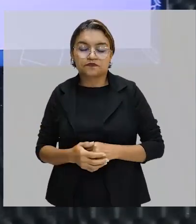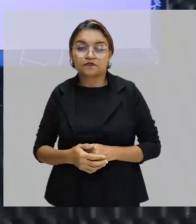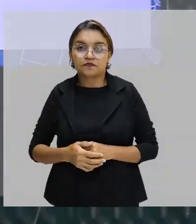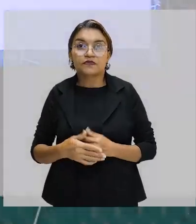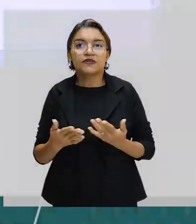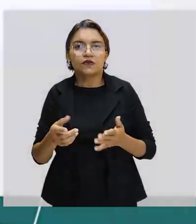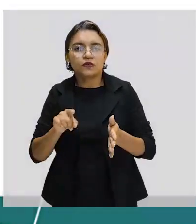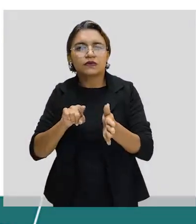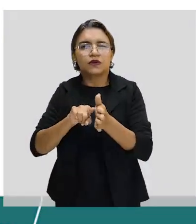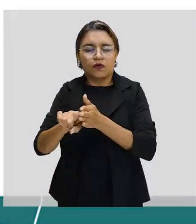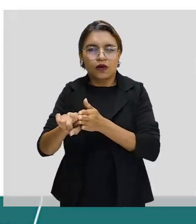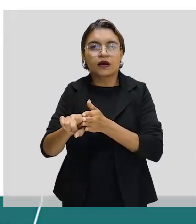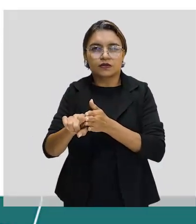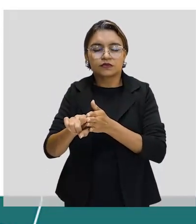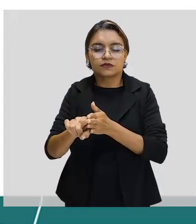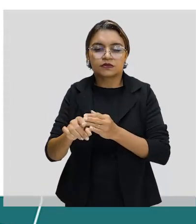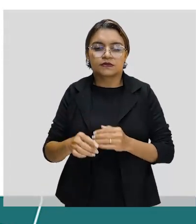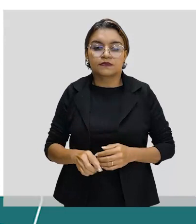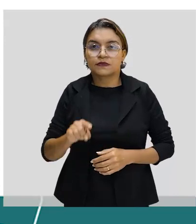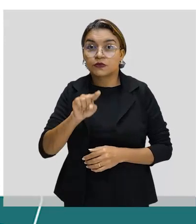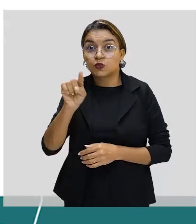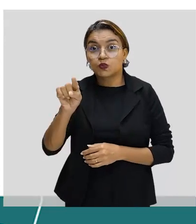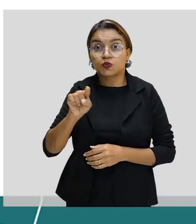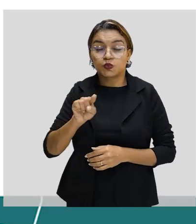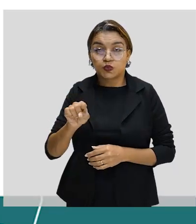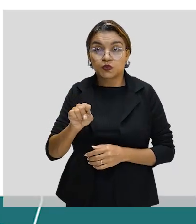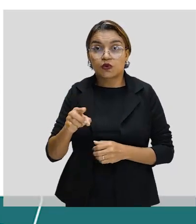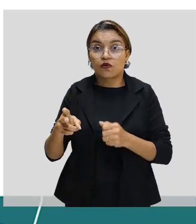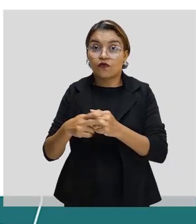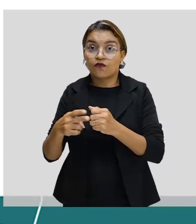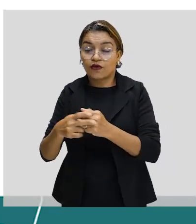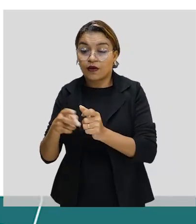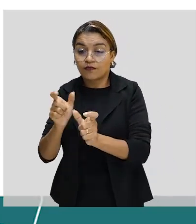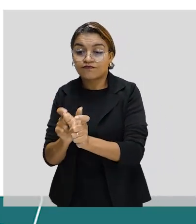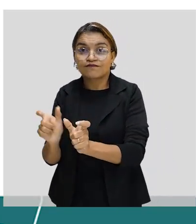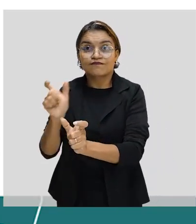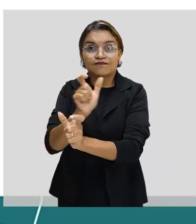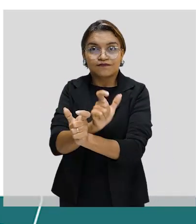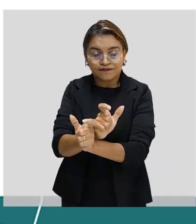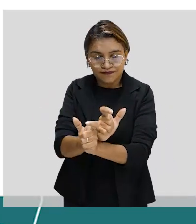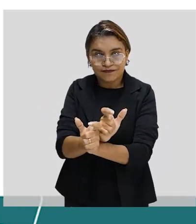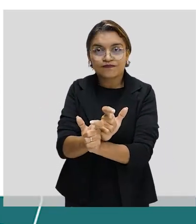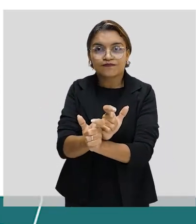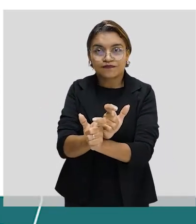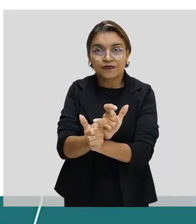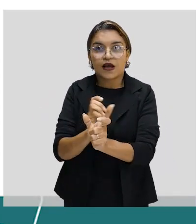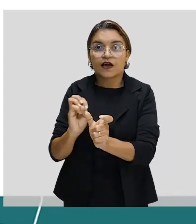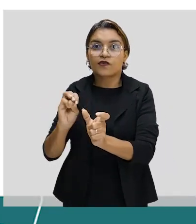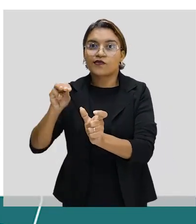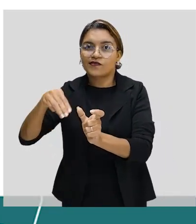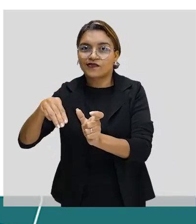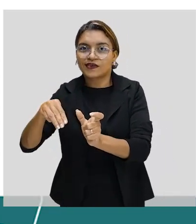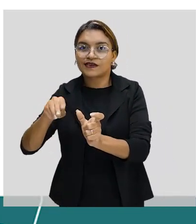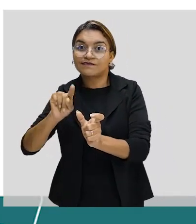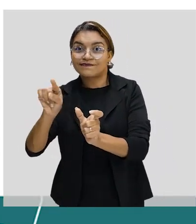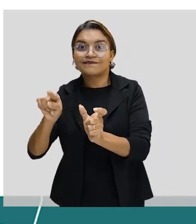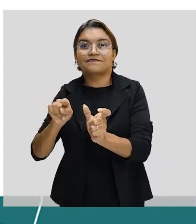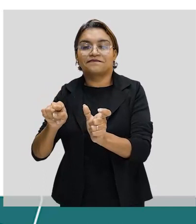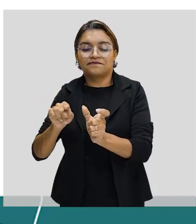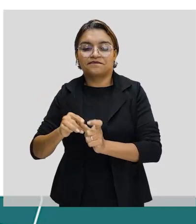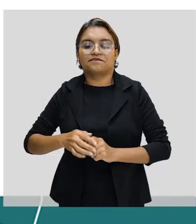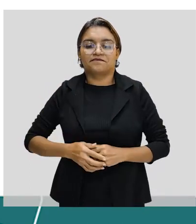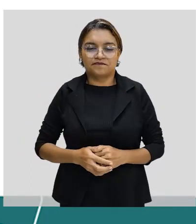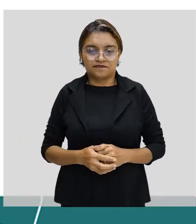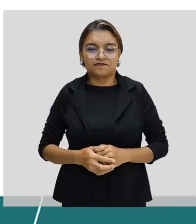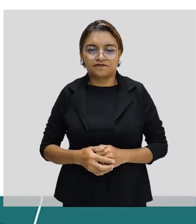gente faz aquela troca. O verbo vem para frente e o sujeito depois, ponto de interrogação no final. Am I